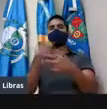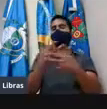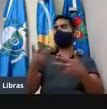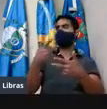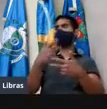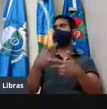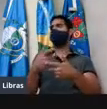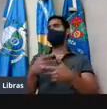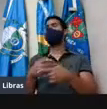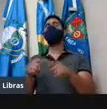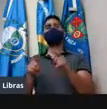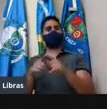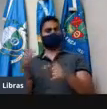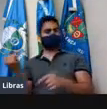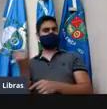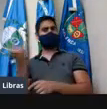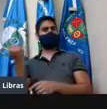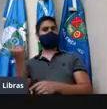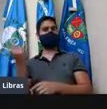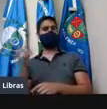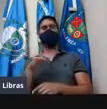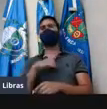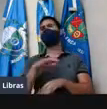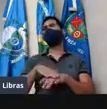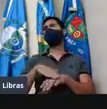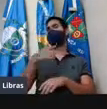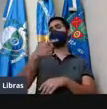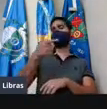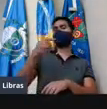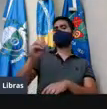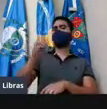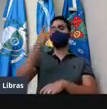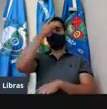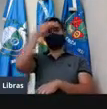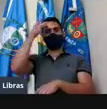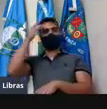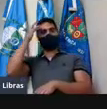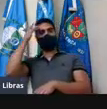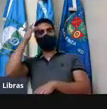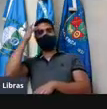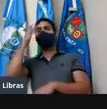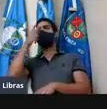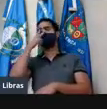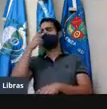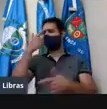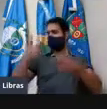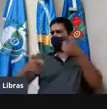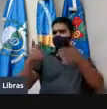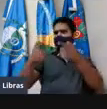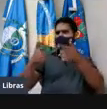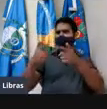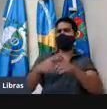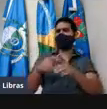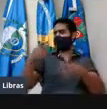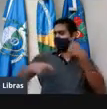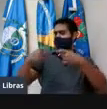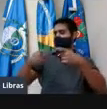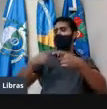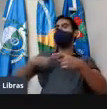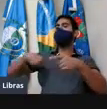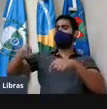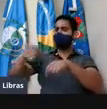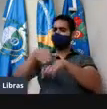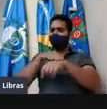saneamento básico, que era importante. Eram mais de 70 pessoas, mas literalmente tiro, porrada e bomba. E nós fomos lá, conversamos